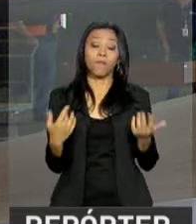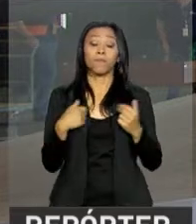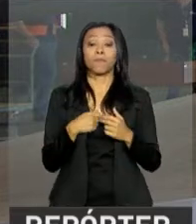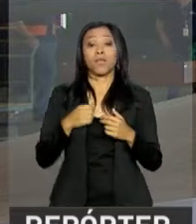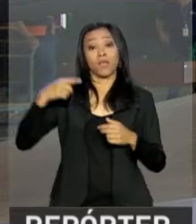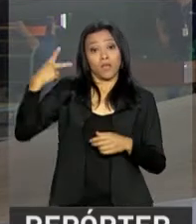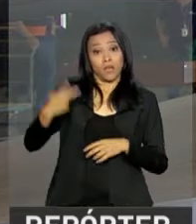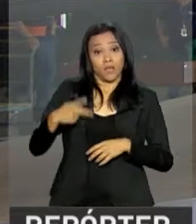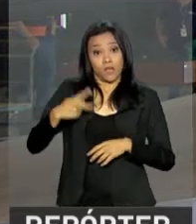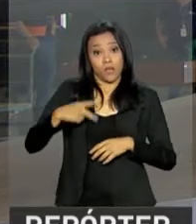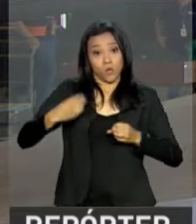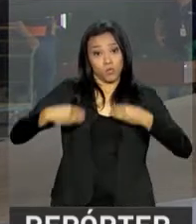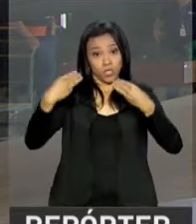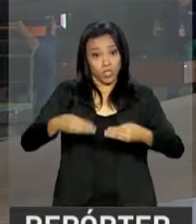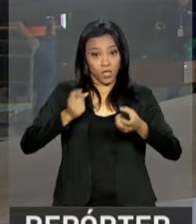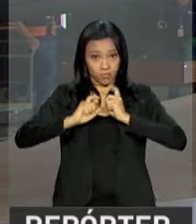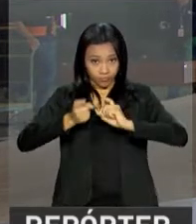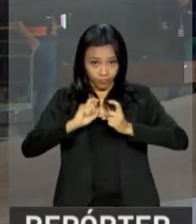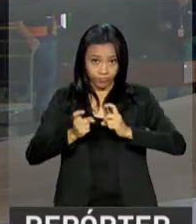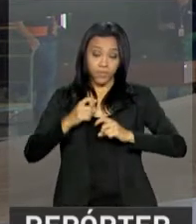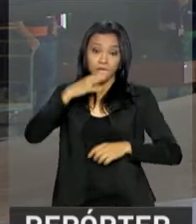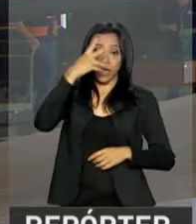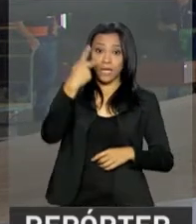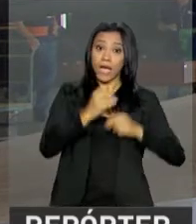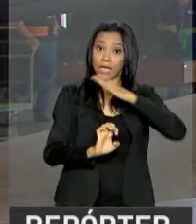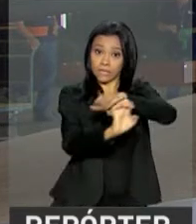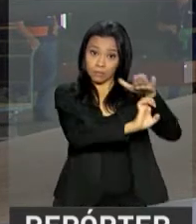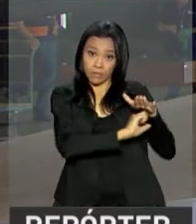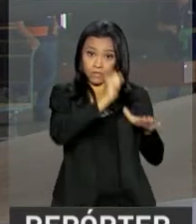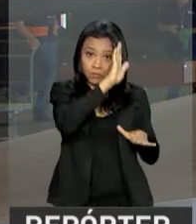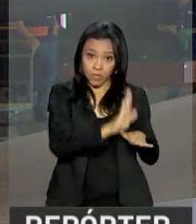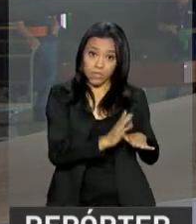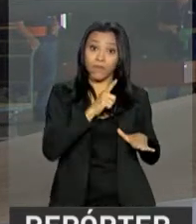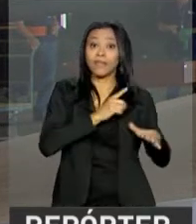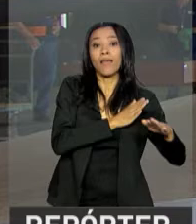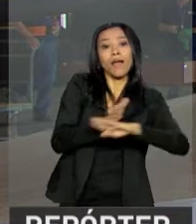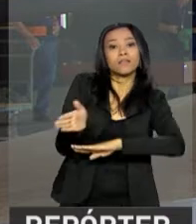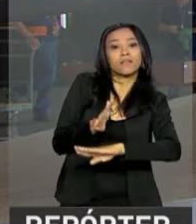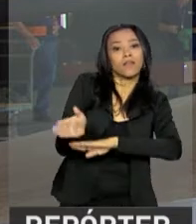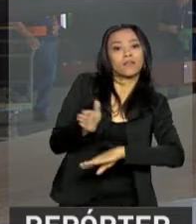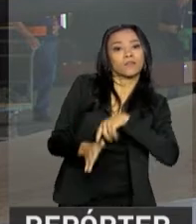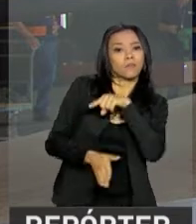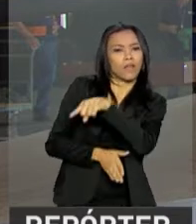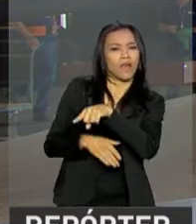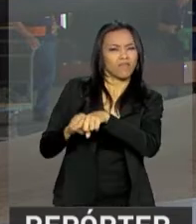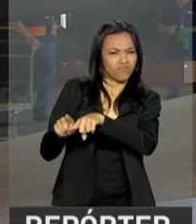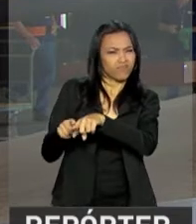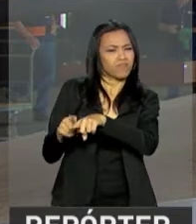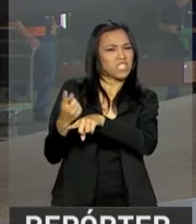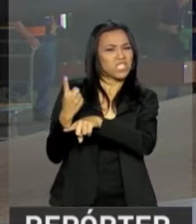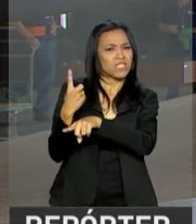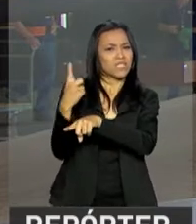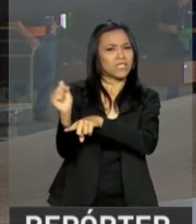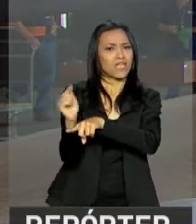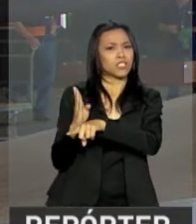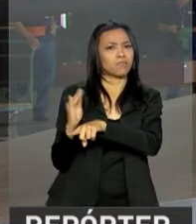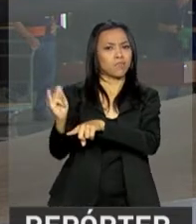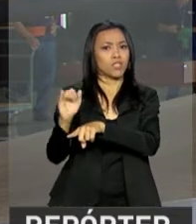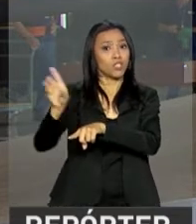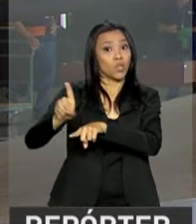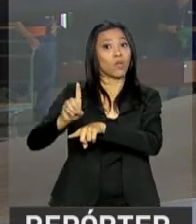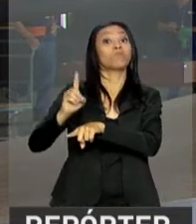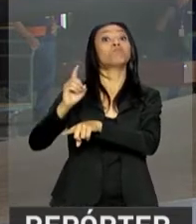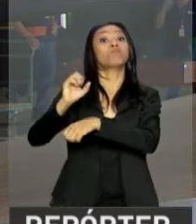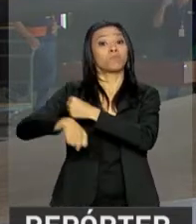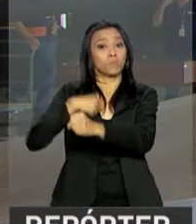Ministério do Planejamento é que os empresários brasileiros terão acesso a um mercado que gira em torno de 17 bilhões de dólares por